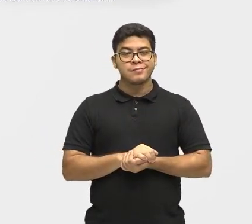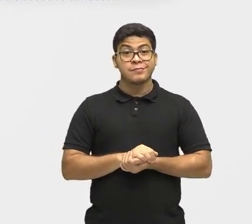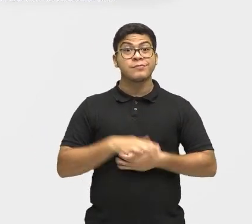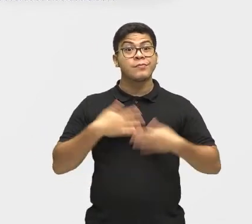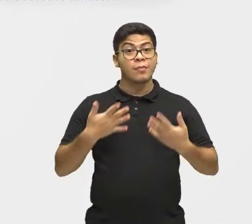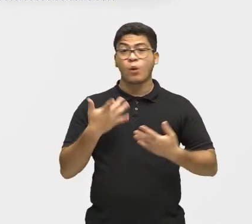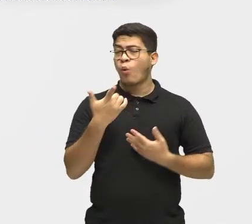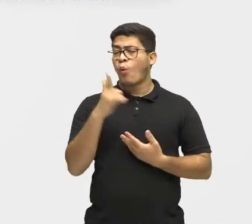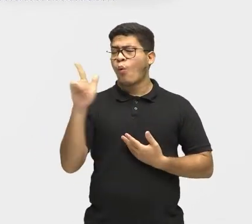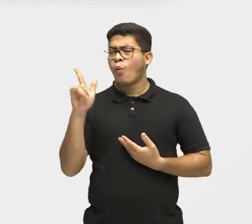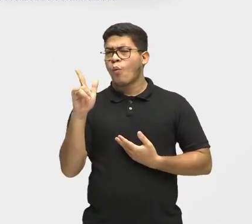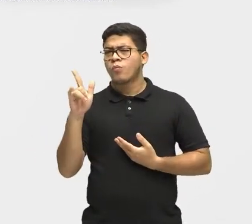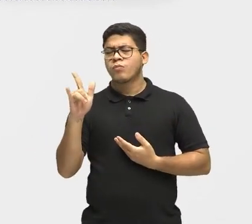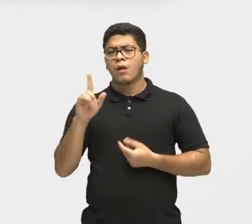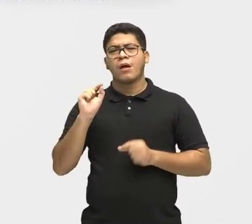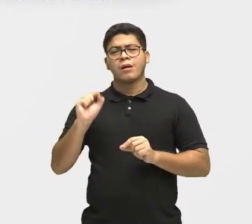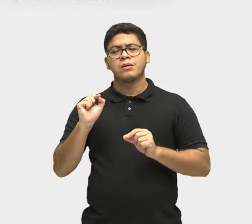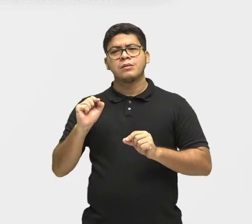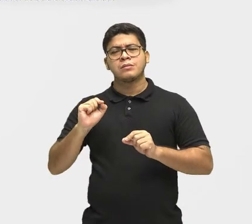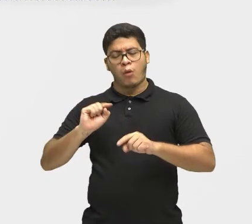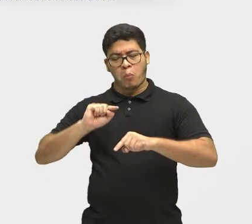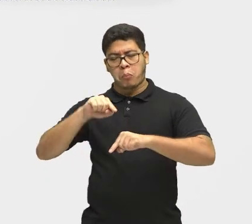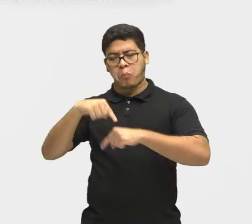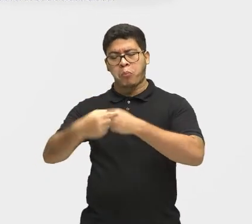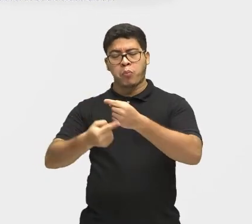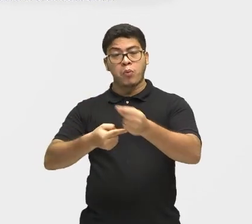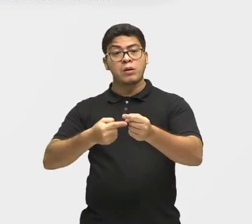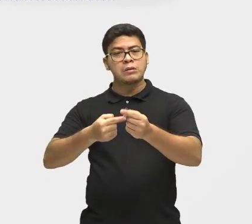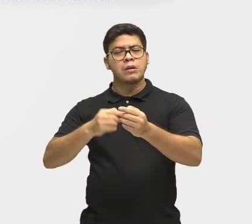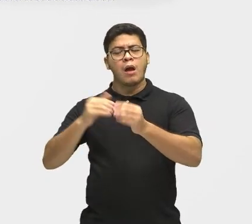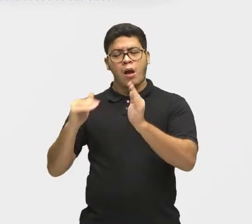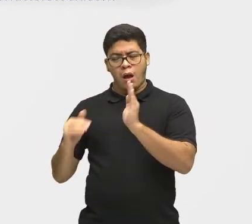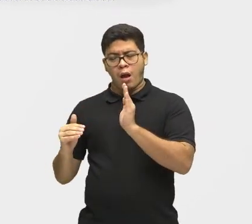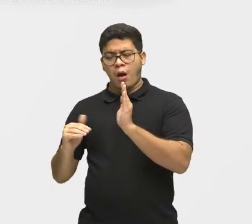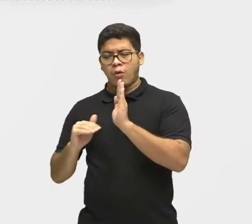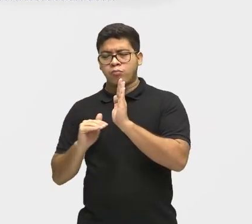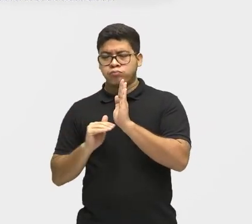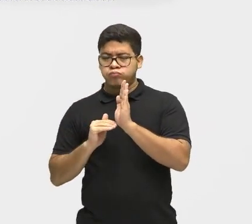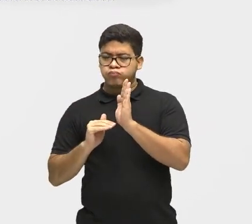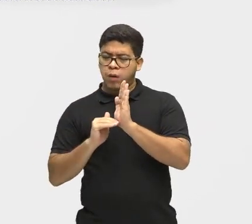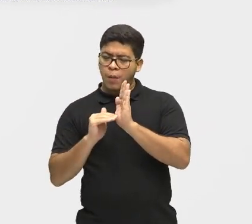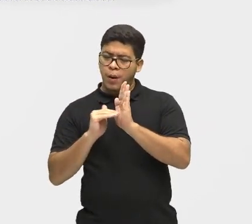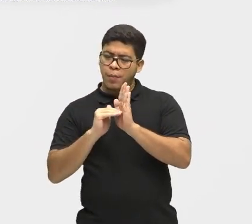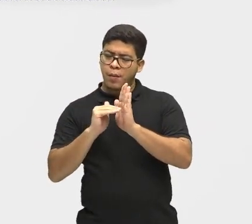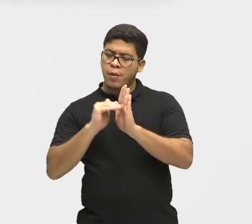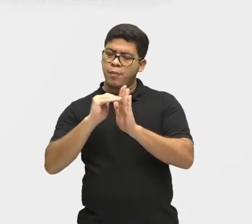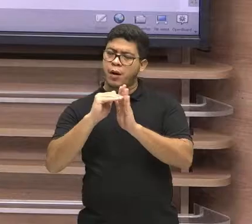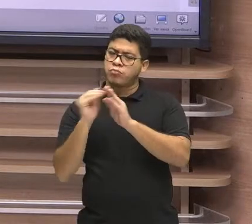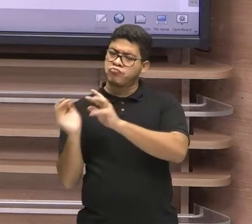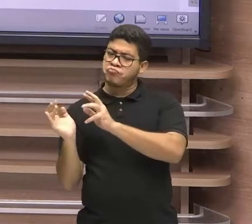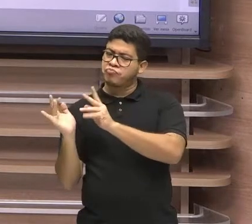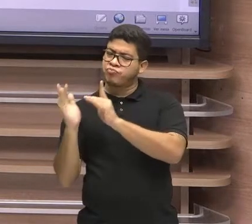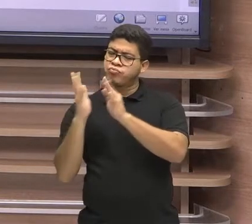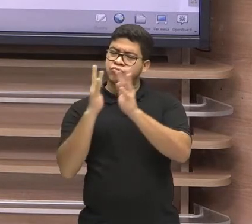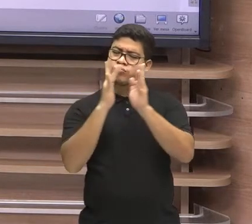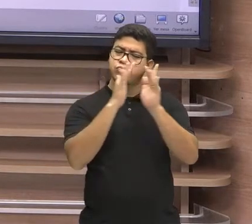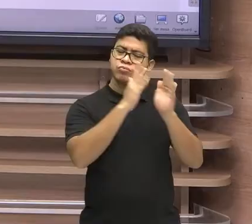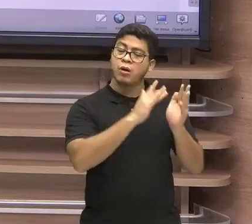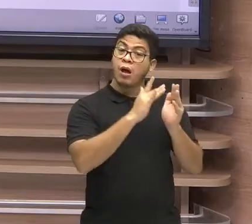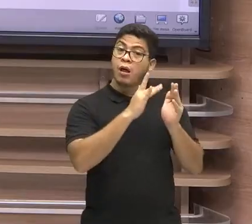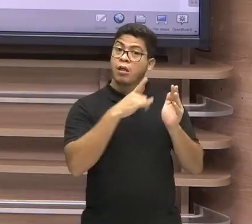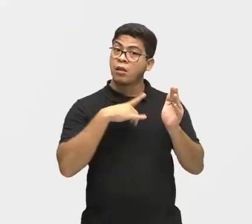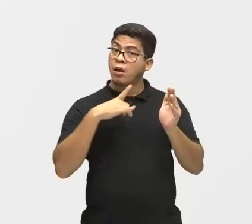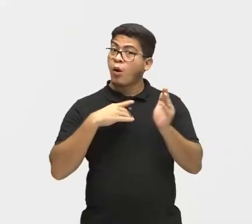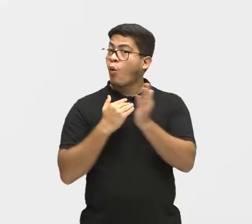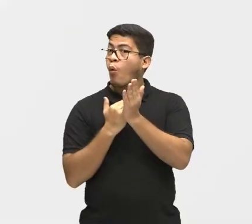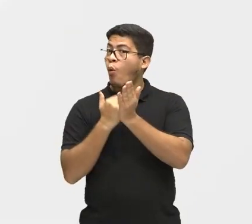os vegetais ele também tem um ciclo de nascimento, reprodução, envelhecimento. Mas tudo começa ali, ó, com a